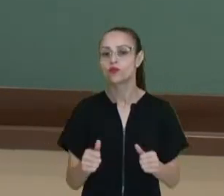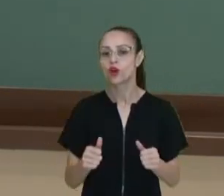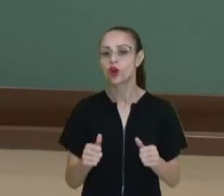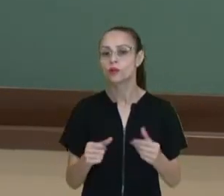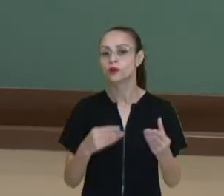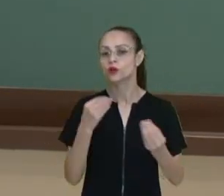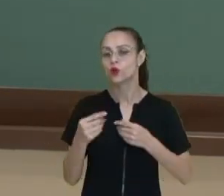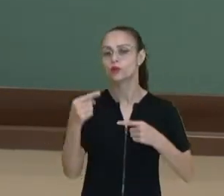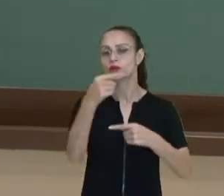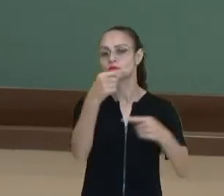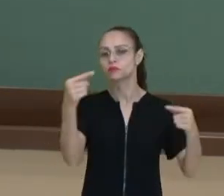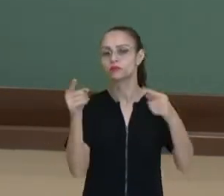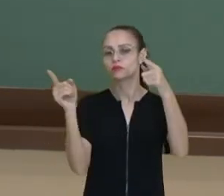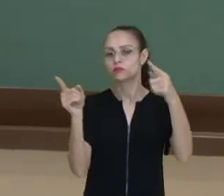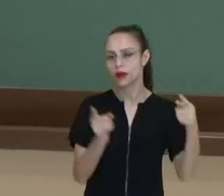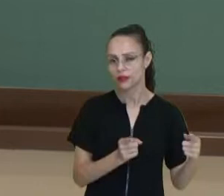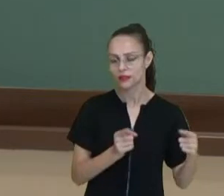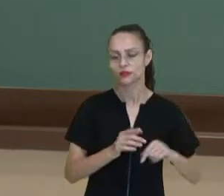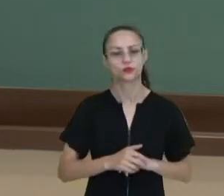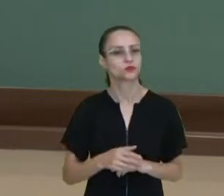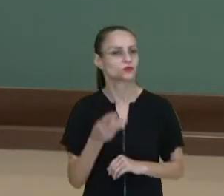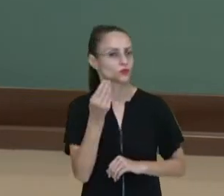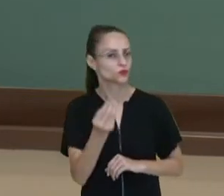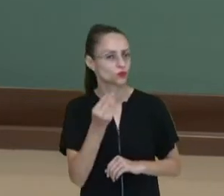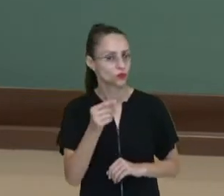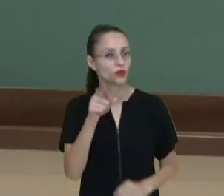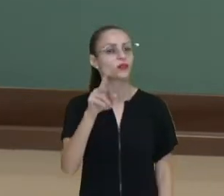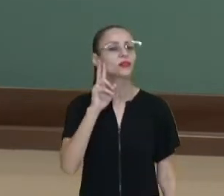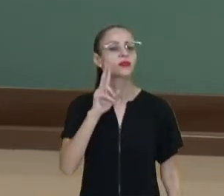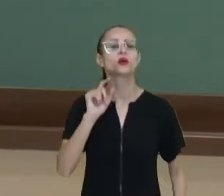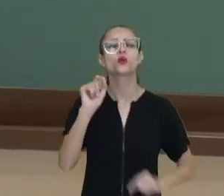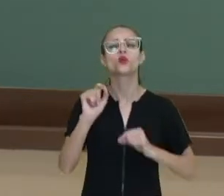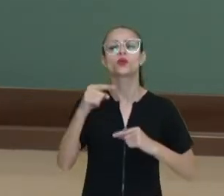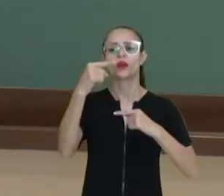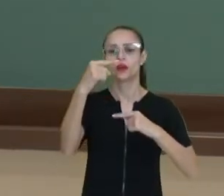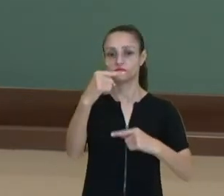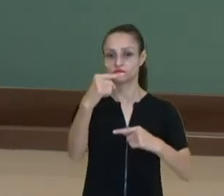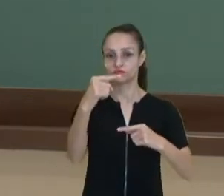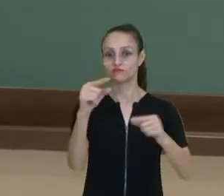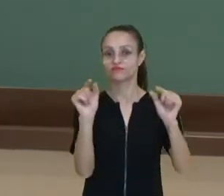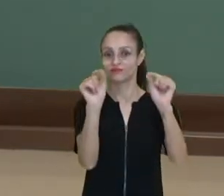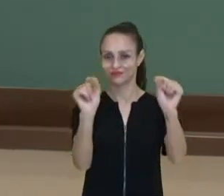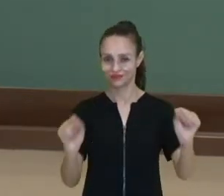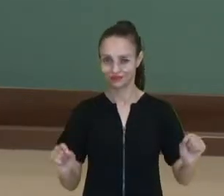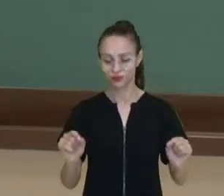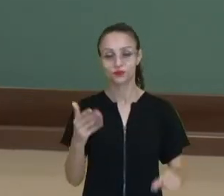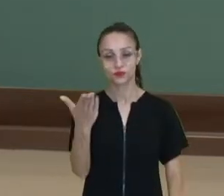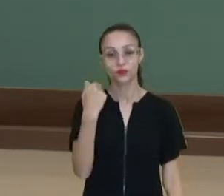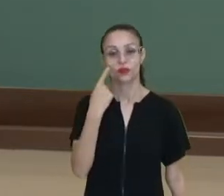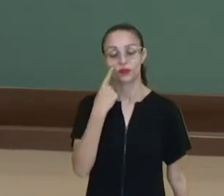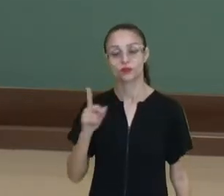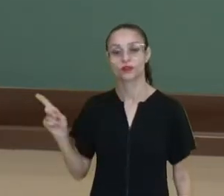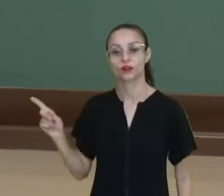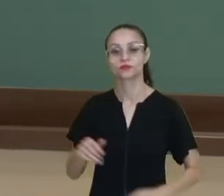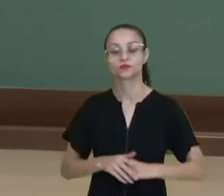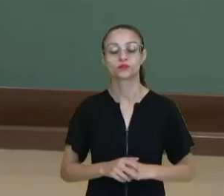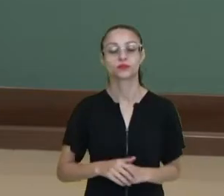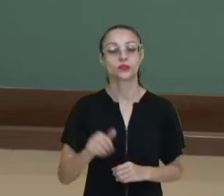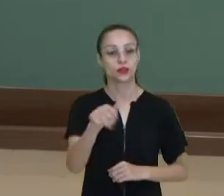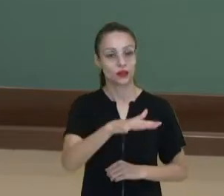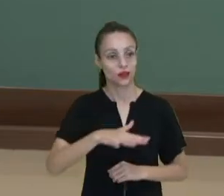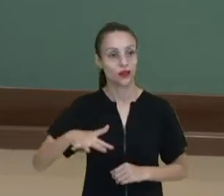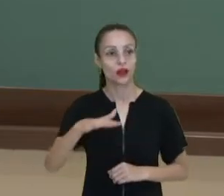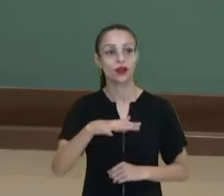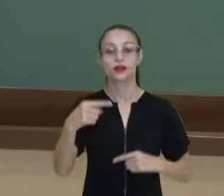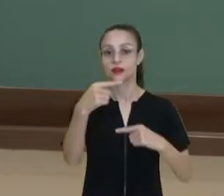um paralelogramo e você se lembra o que é um trapézio Então vamos acompanhar a área do